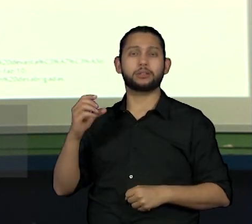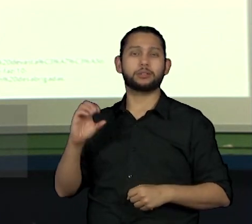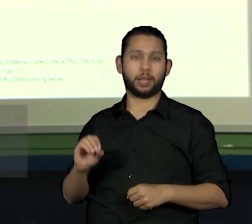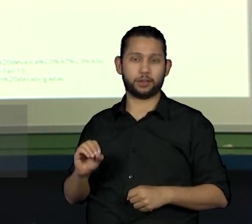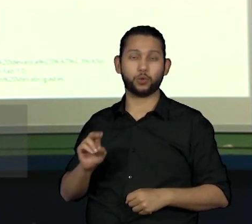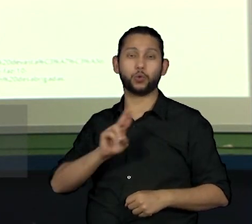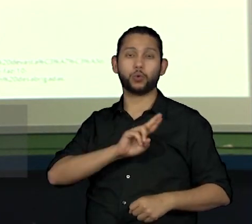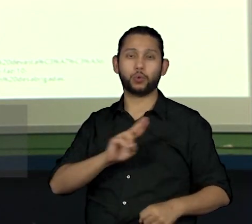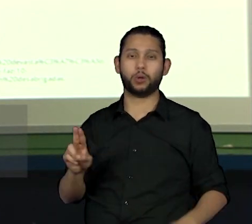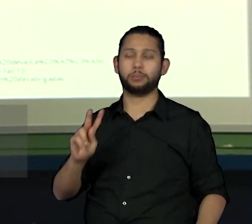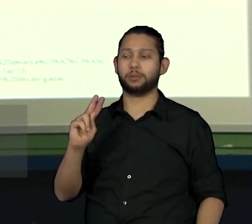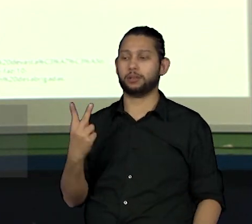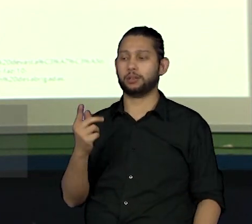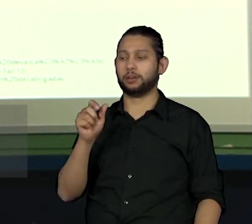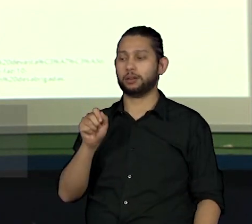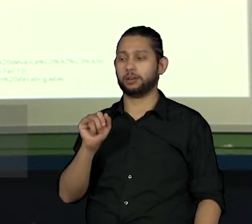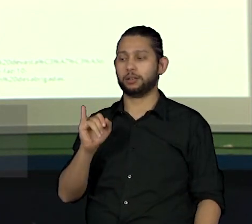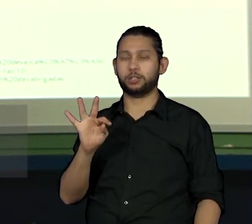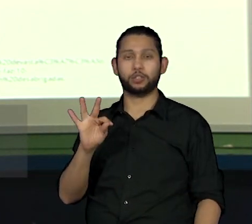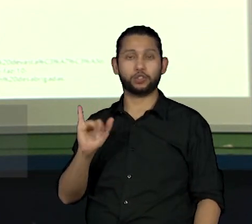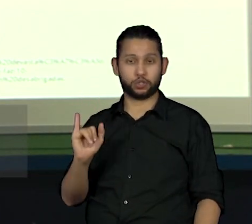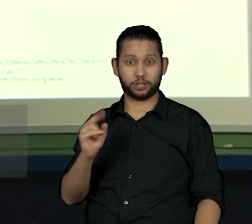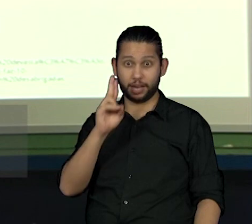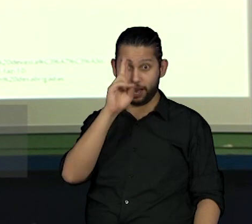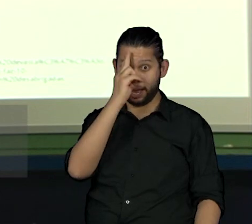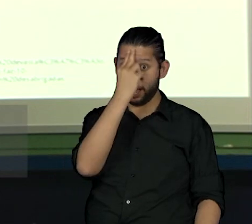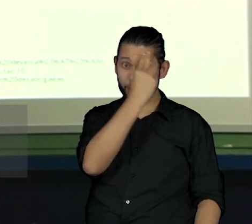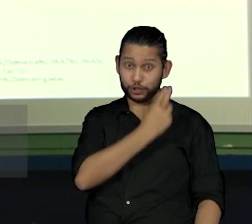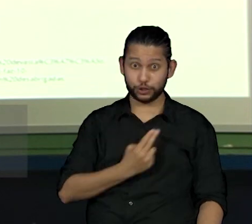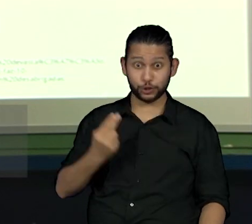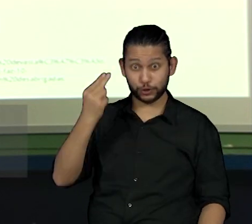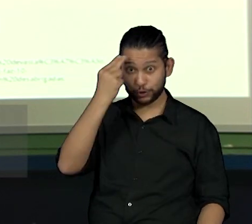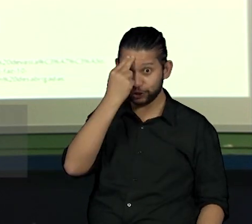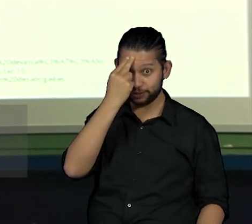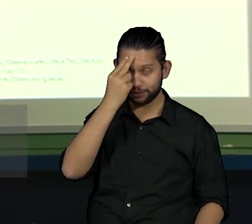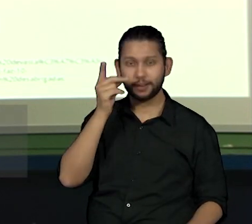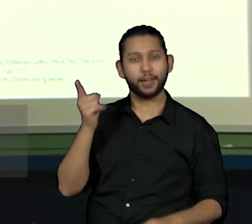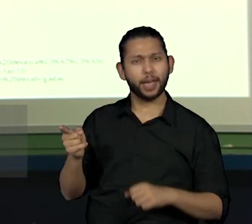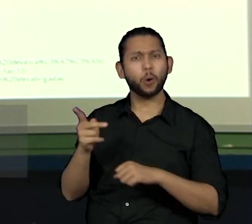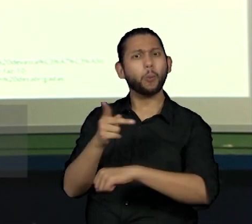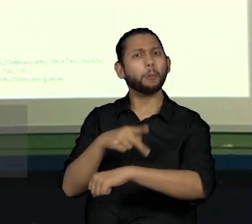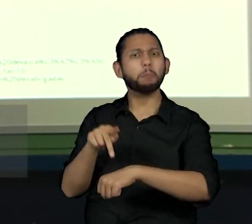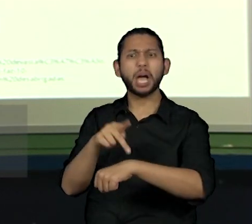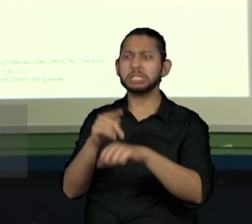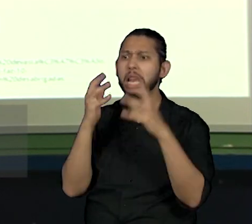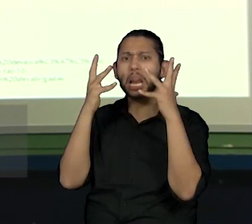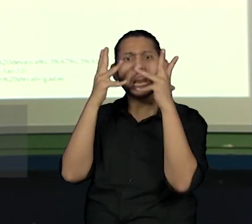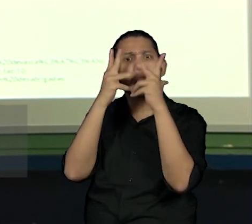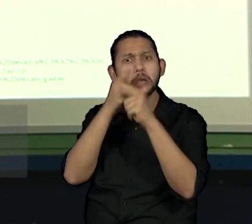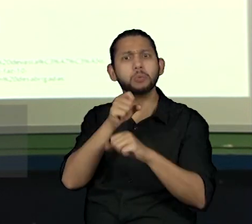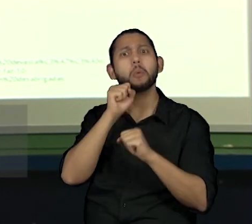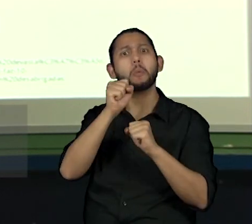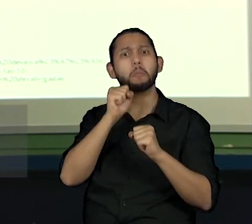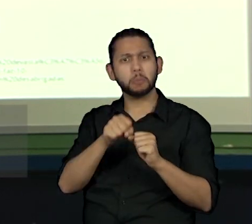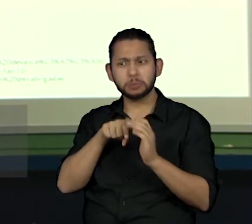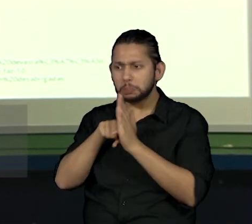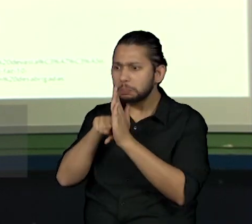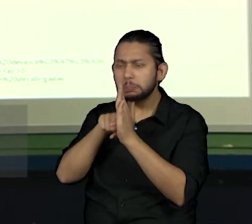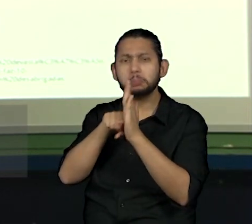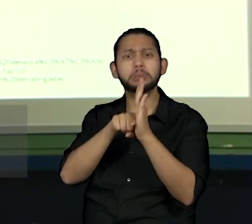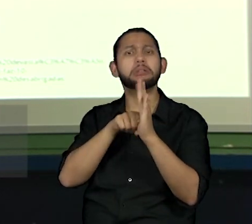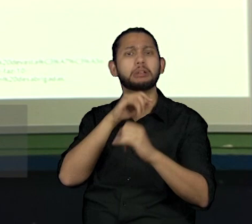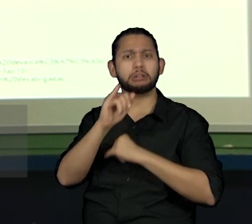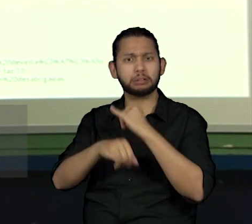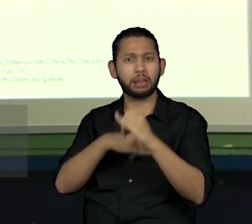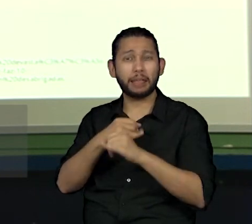América Central, um país muito bonito, gente. Depois, se vocês tiverem um tempinho, pesquisem aí na internet. As praias do Haiti são